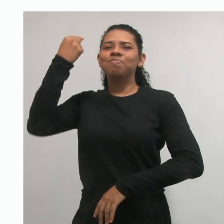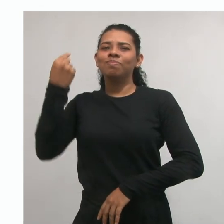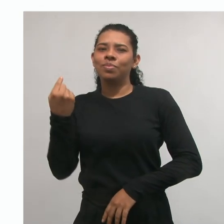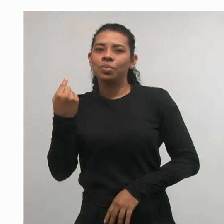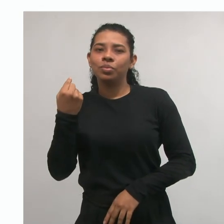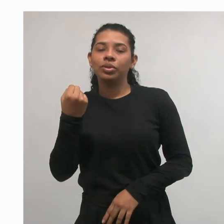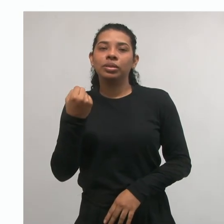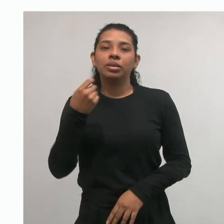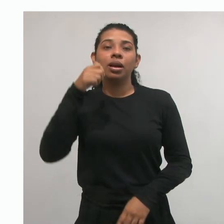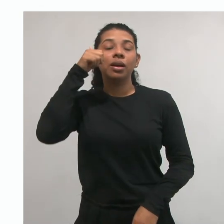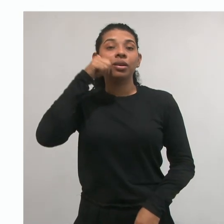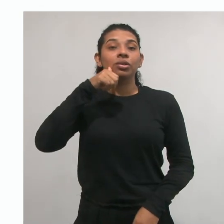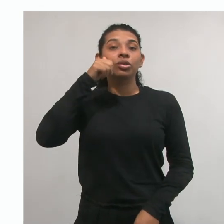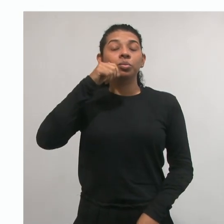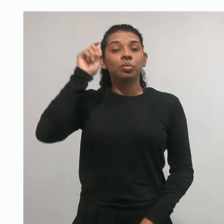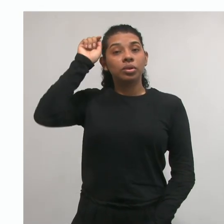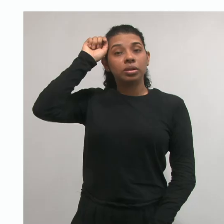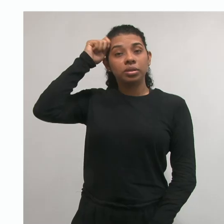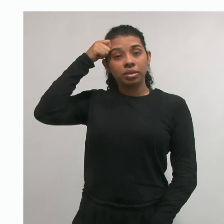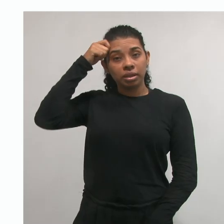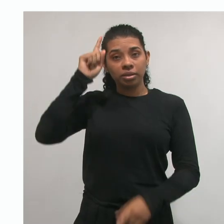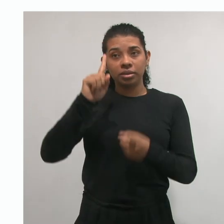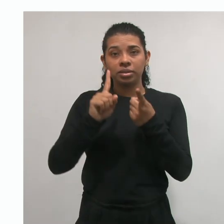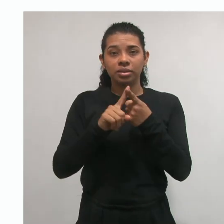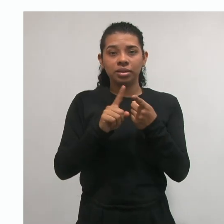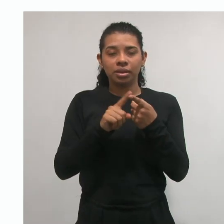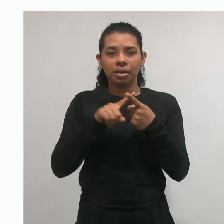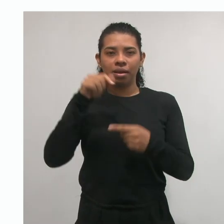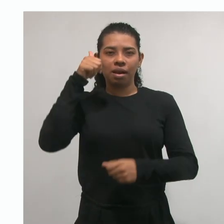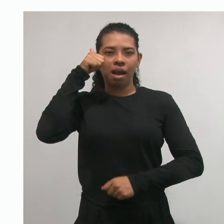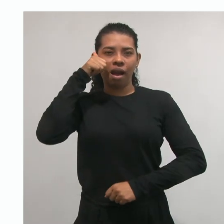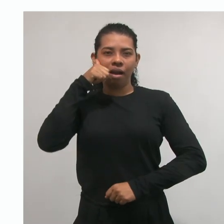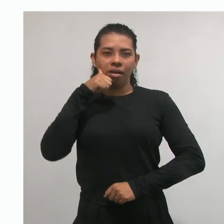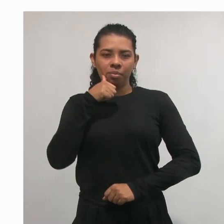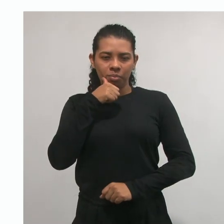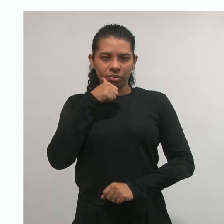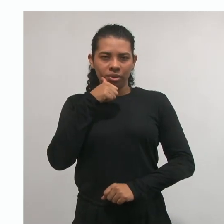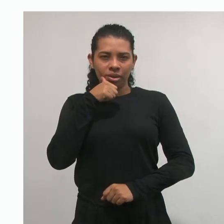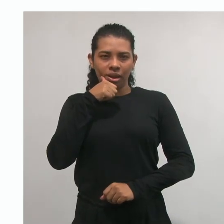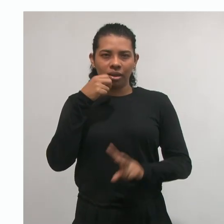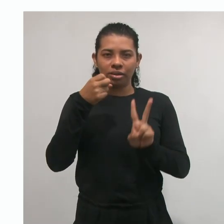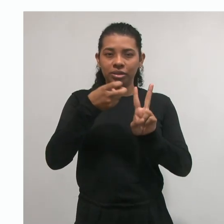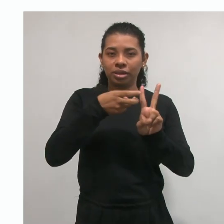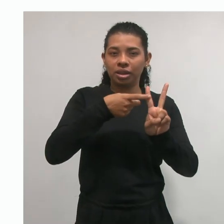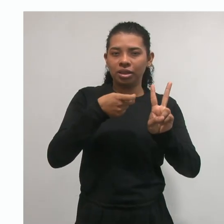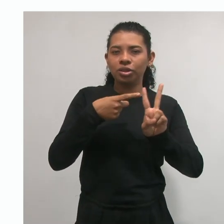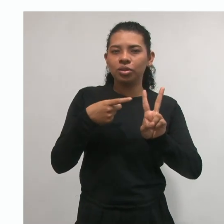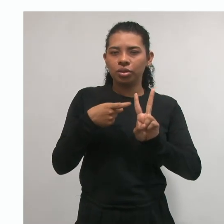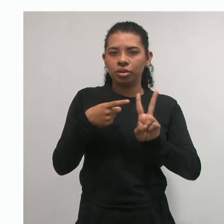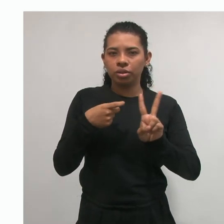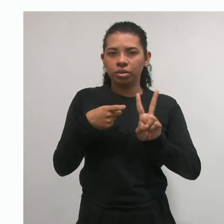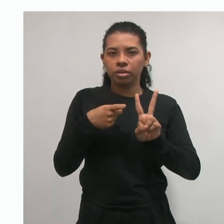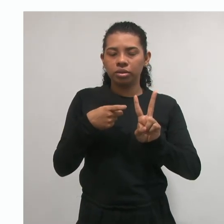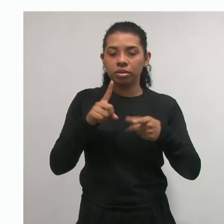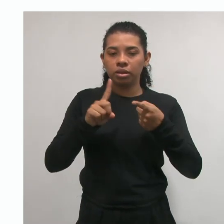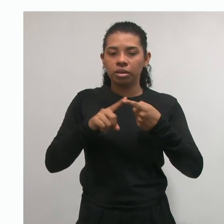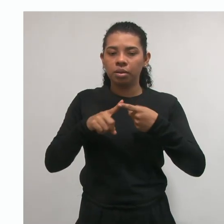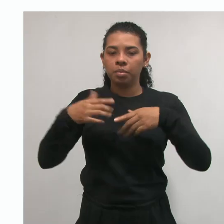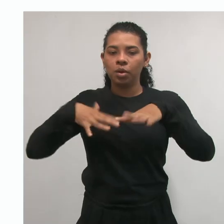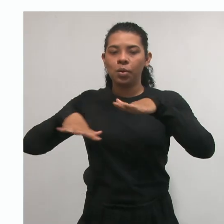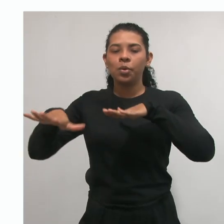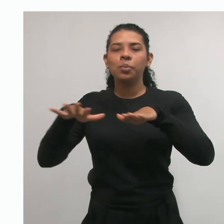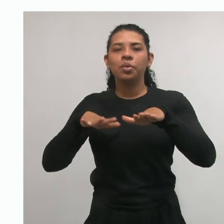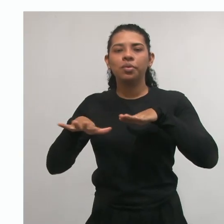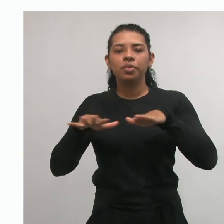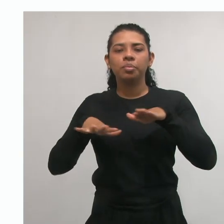e indígenas no feminismo hegemônico. Então, os movimentos feministas, em sua